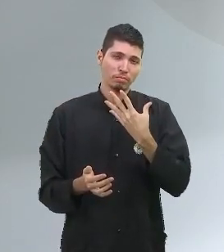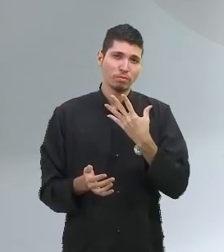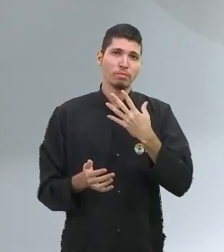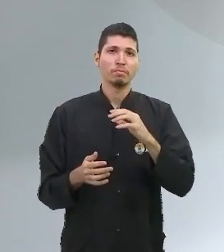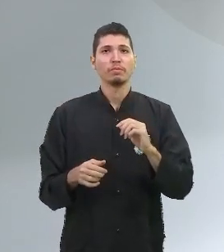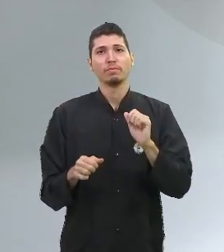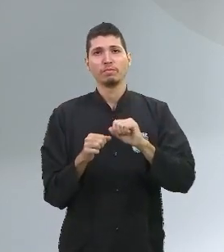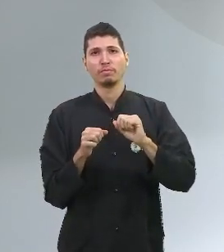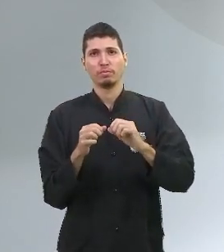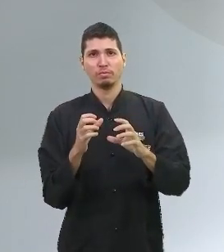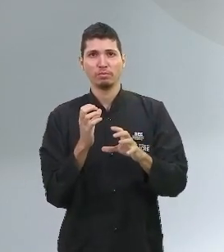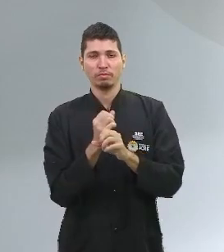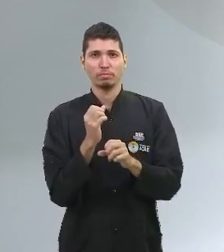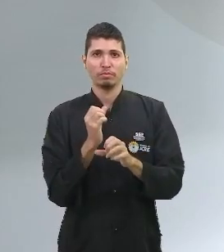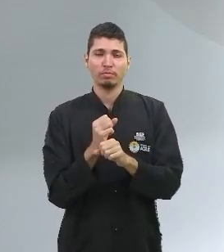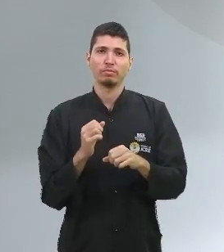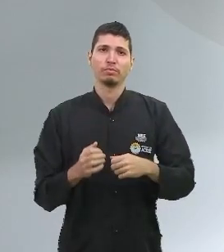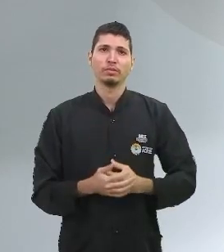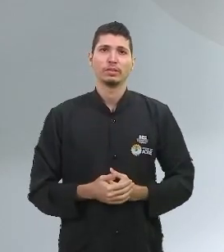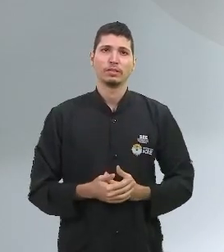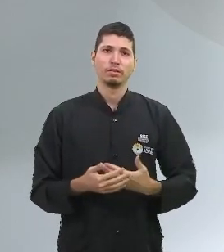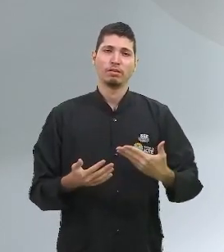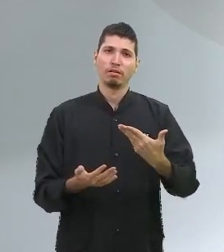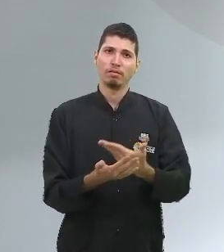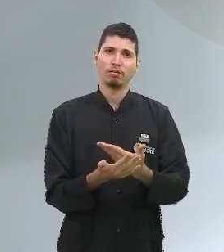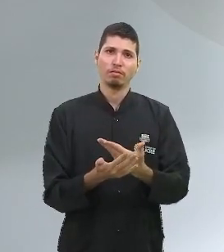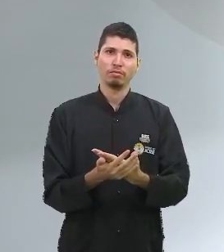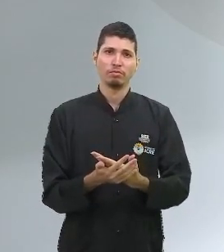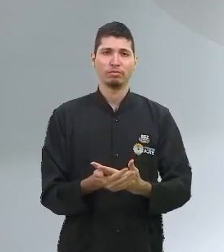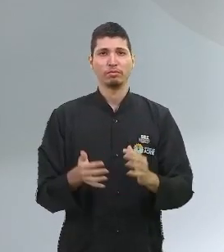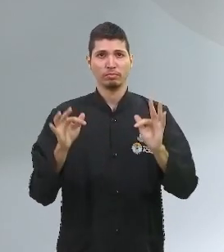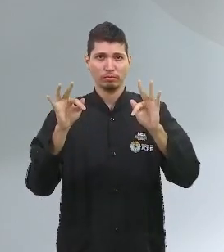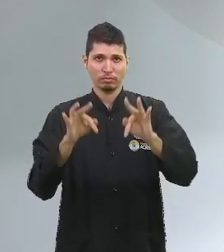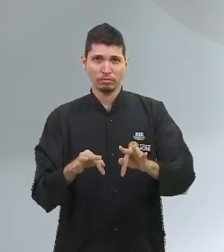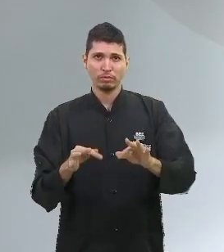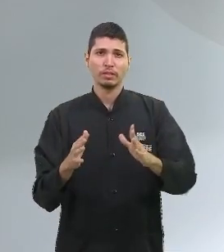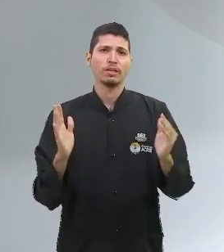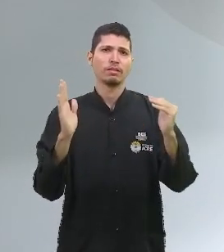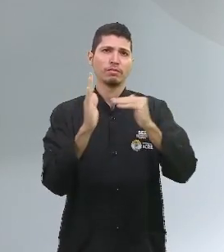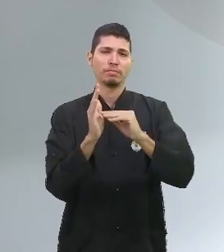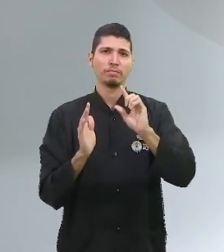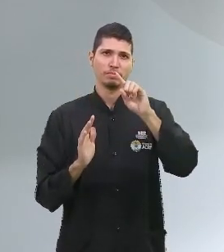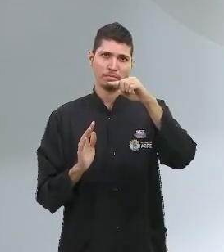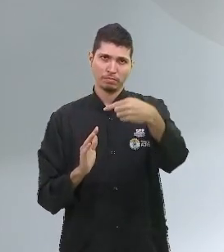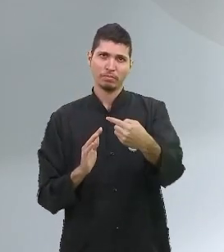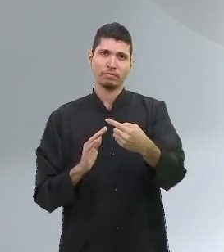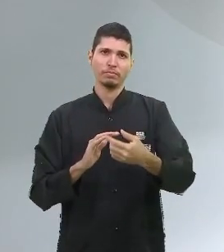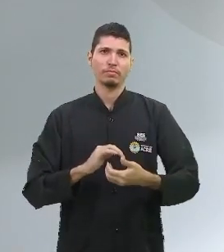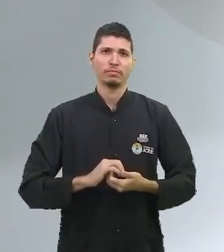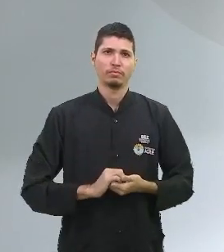Então, para essa aula isso é tudo. Ficamos por aqui. Nos vemos até a próxima.